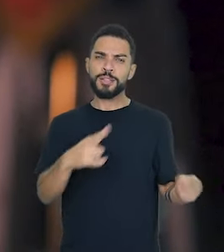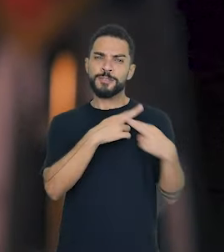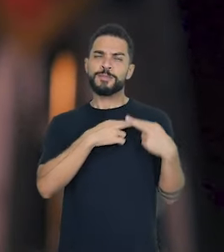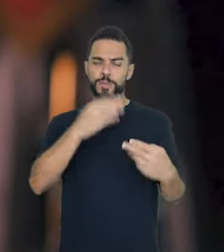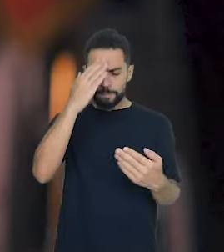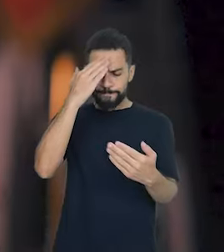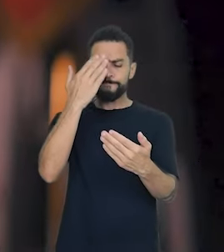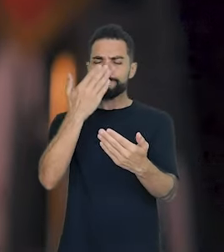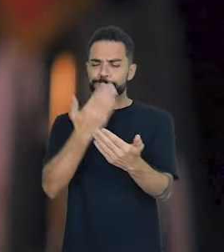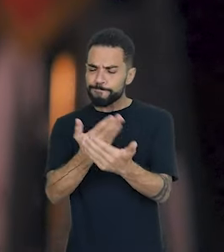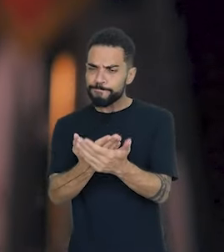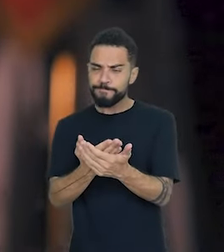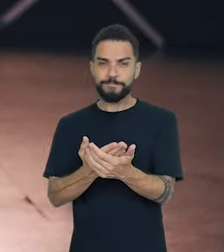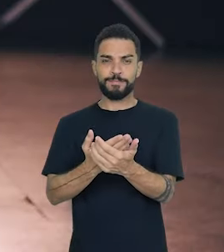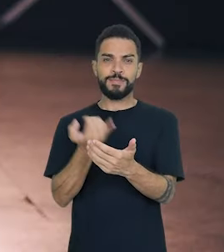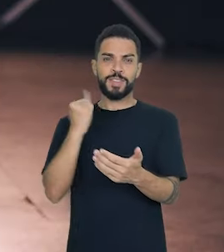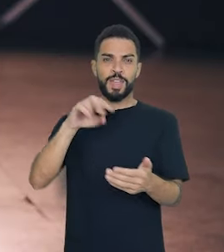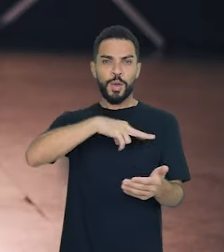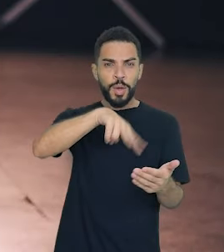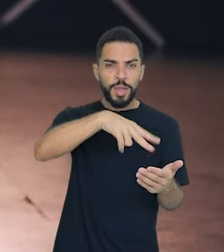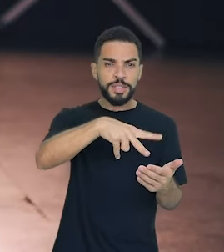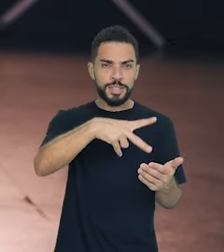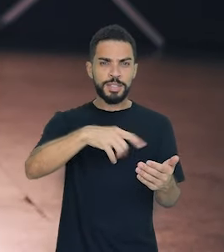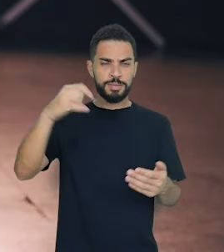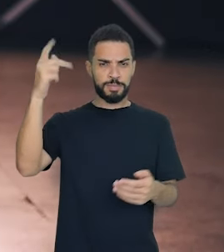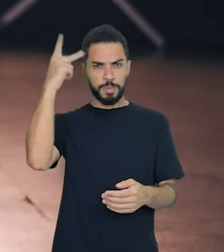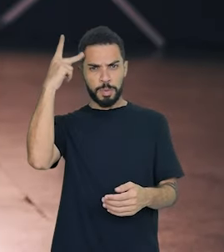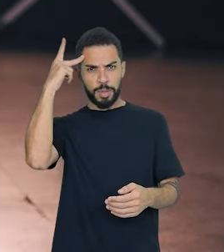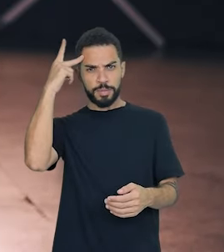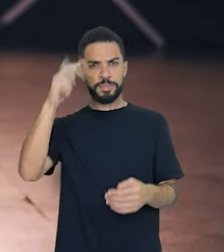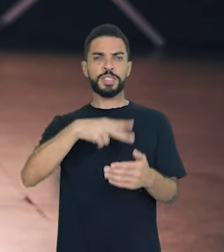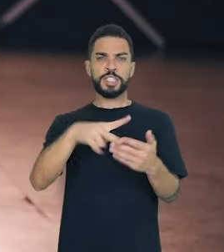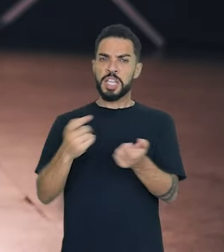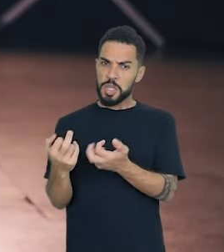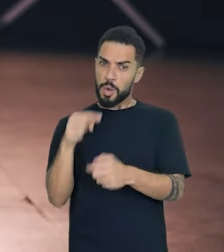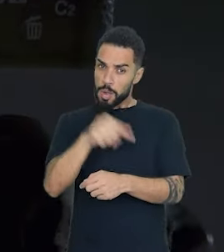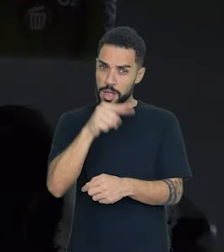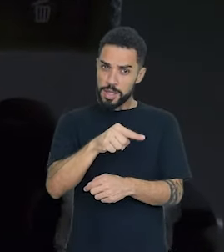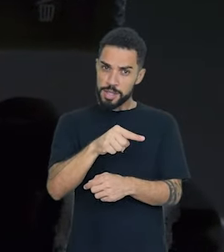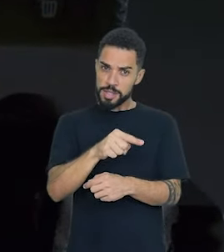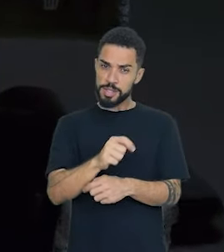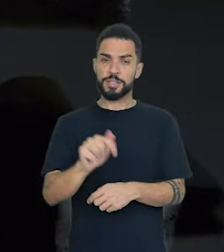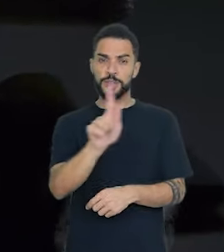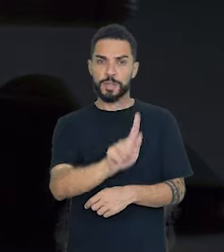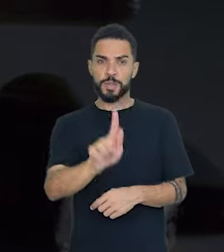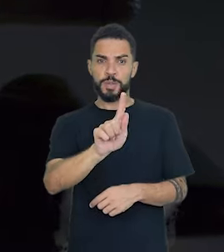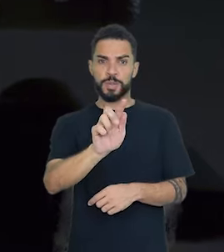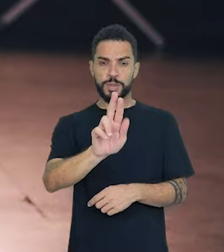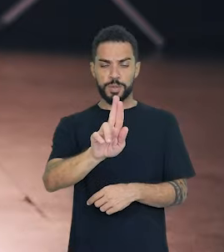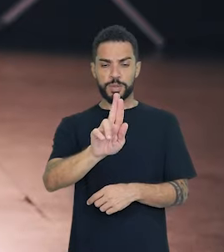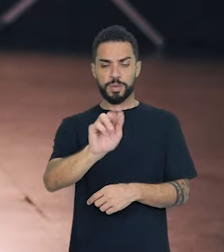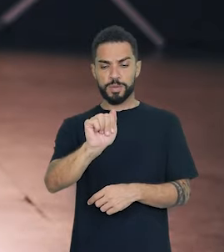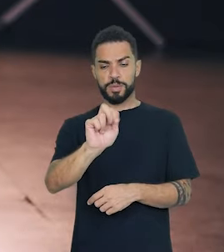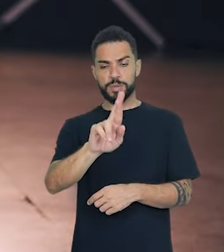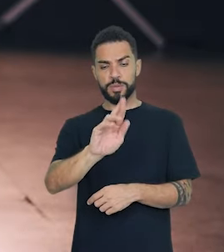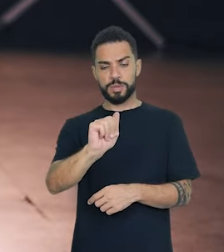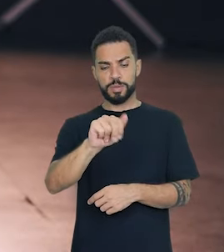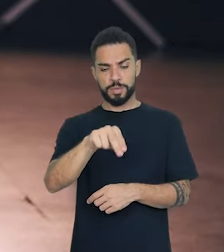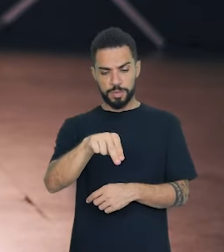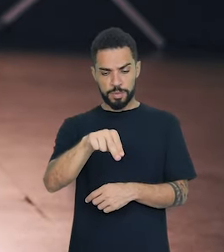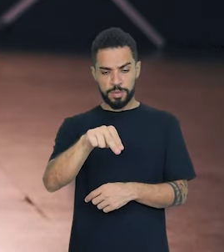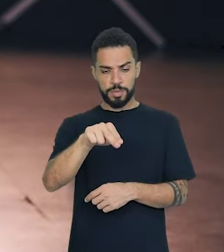10. Então, se eu for dançar no Niso da Tijuca, eu tenho que dançar do mesmo jeito que eu danço em qualquer outra escola. Porque eu tenho que chegar ao